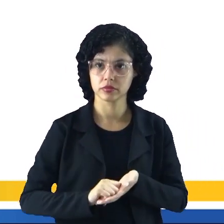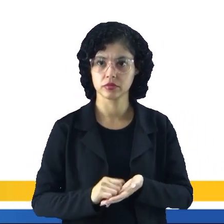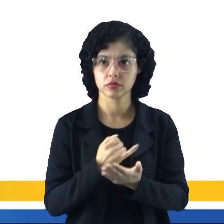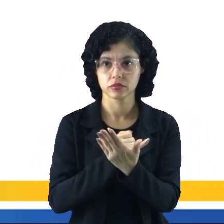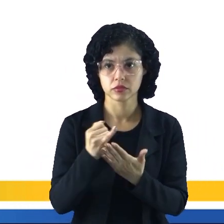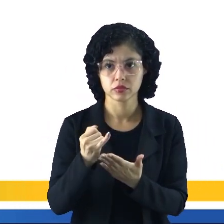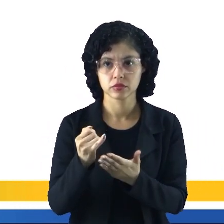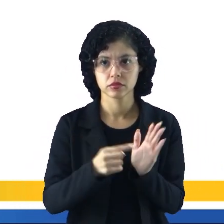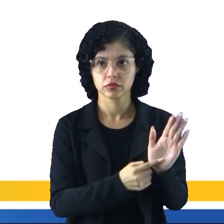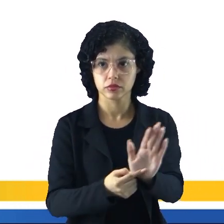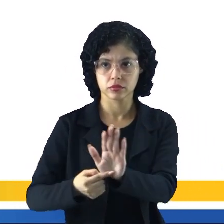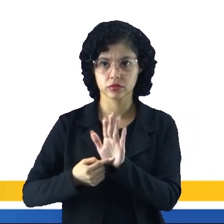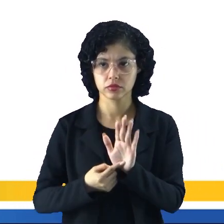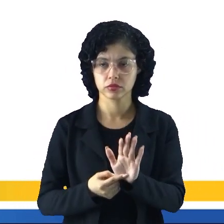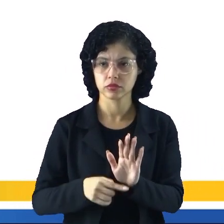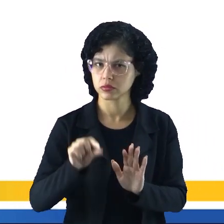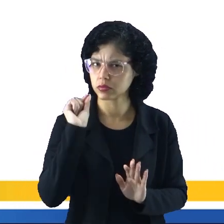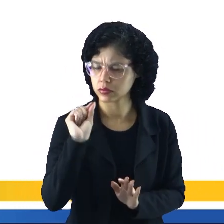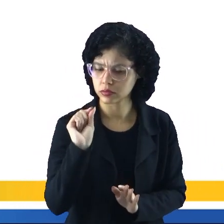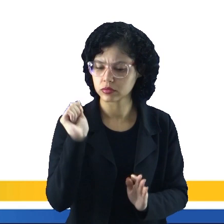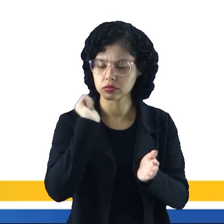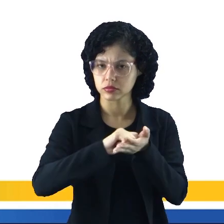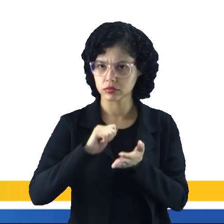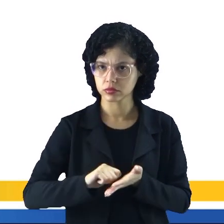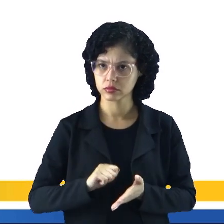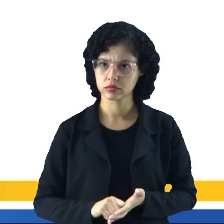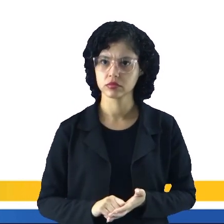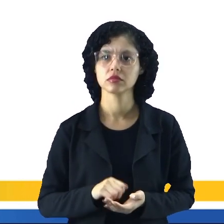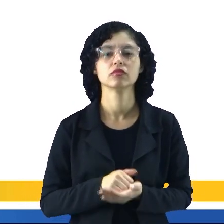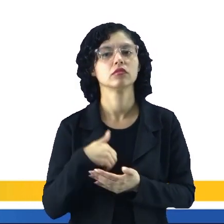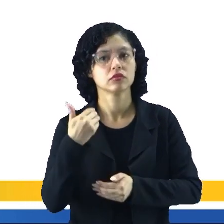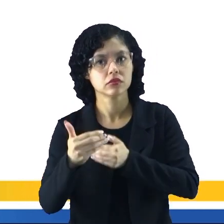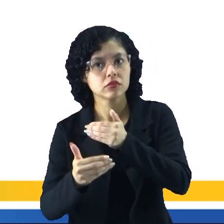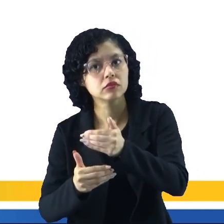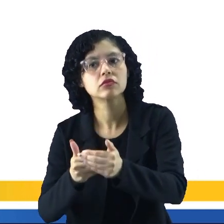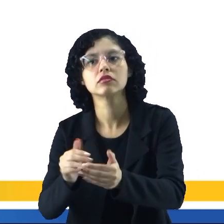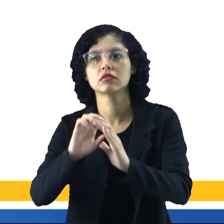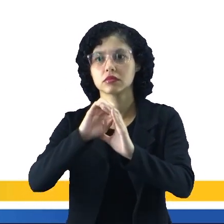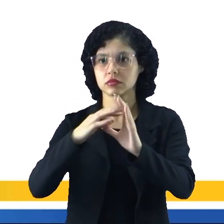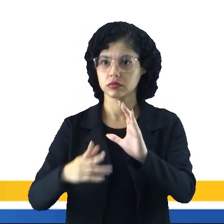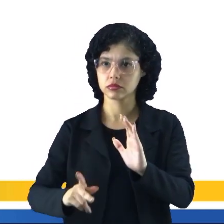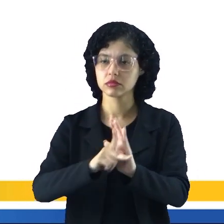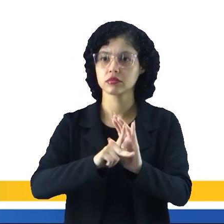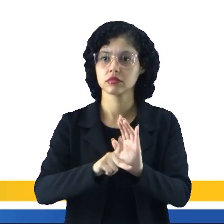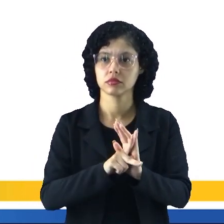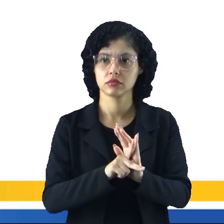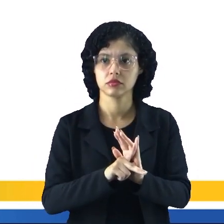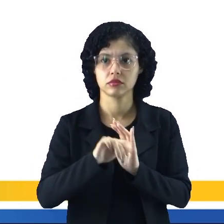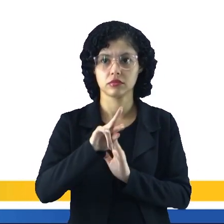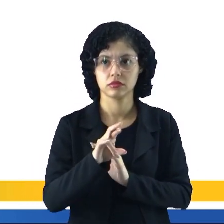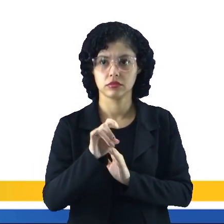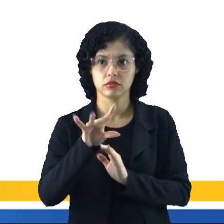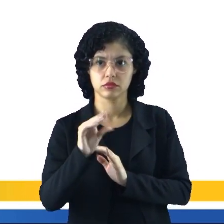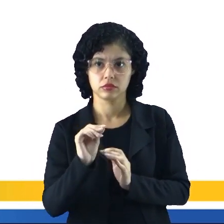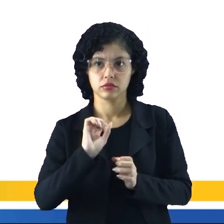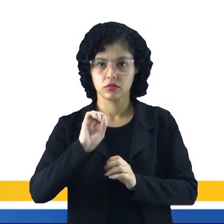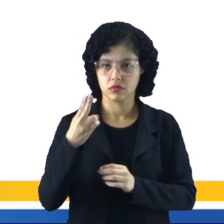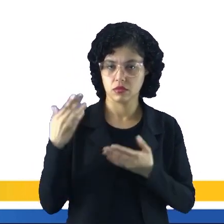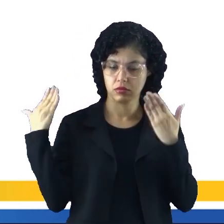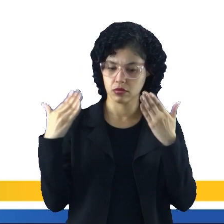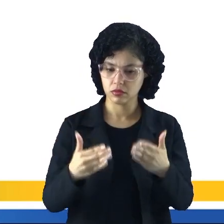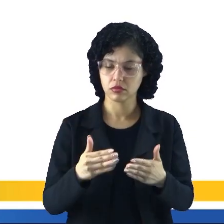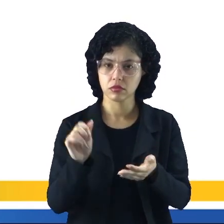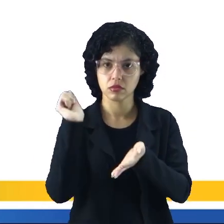na introdução ou apresentação do que será descrito desenvolvimento e caracterização subjetiva